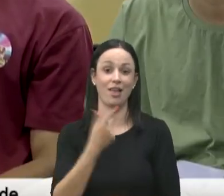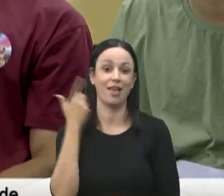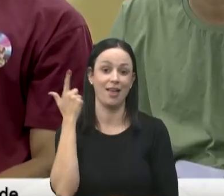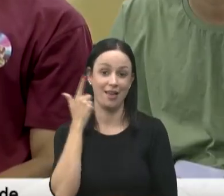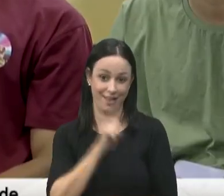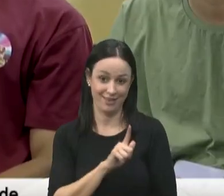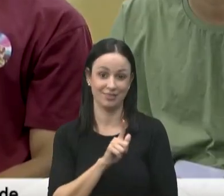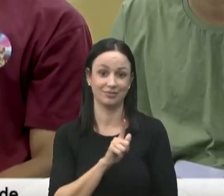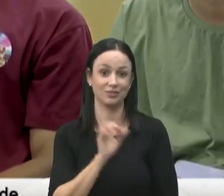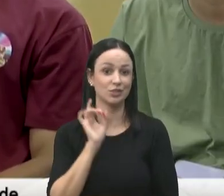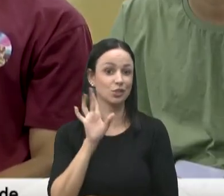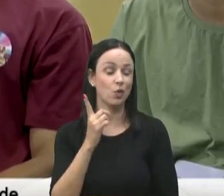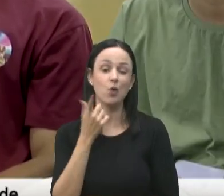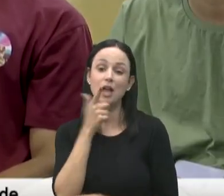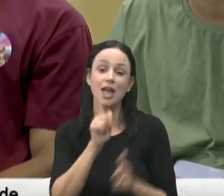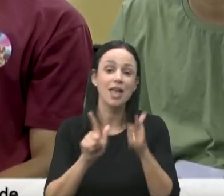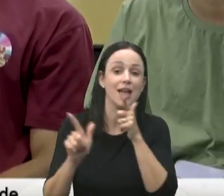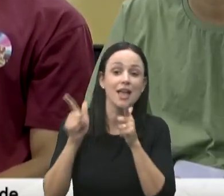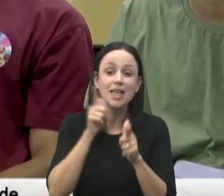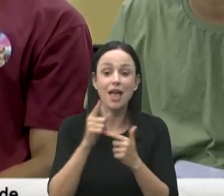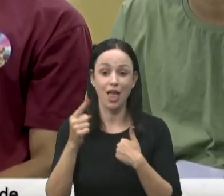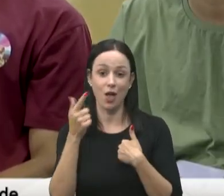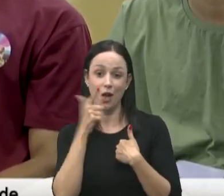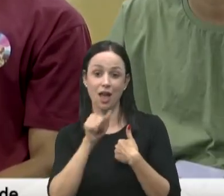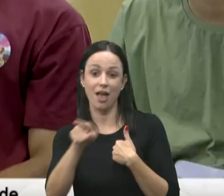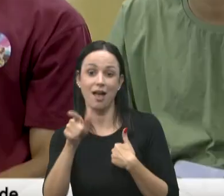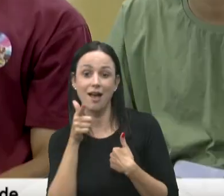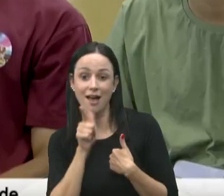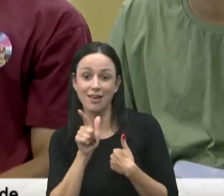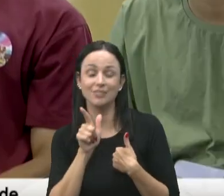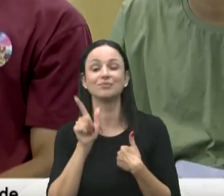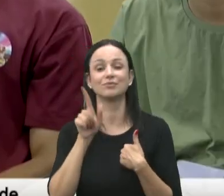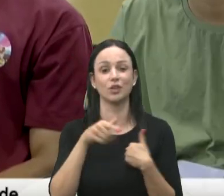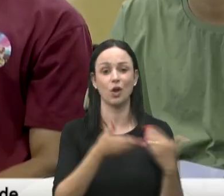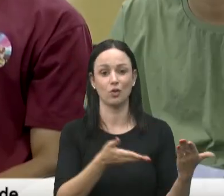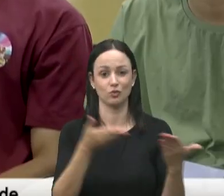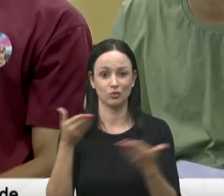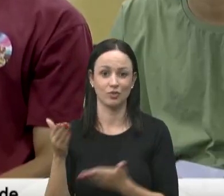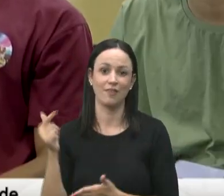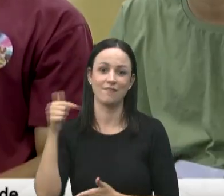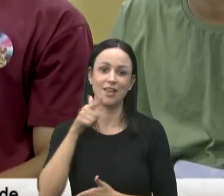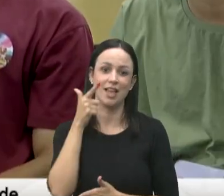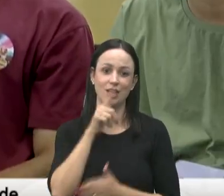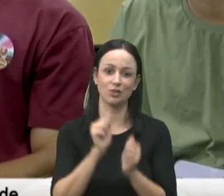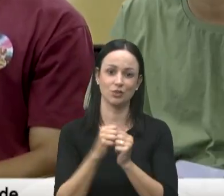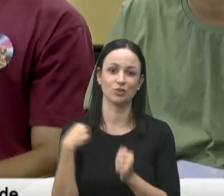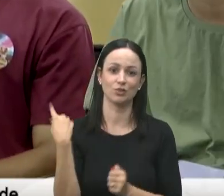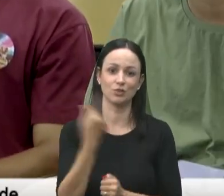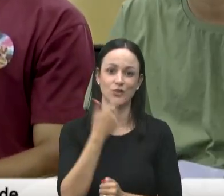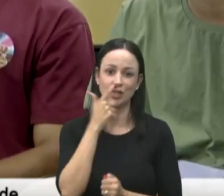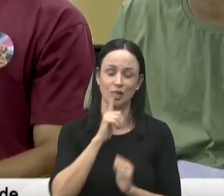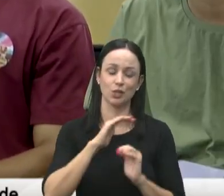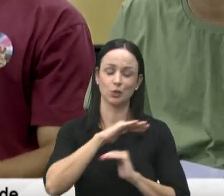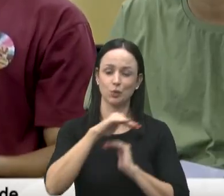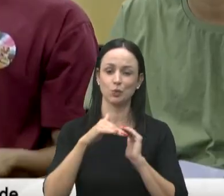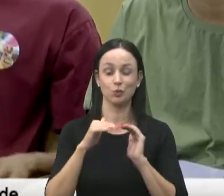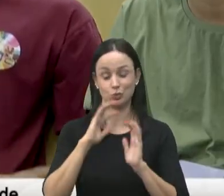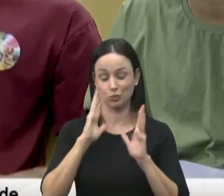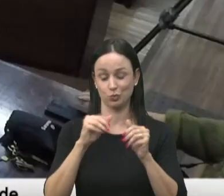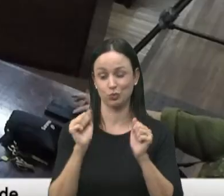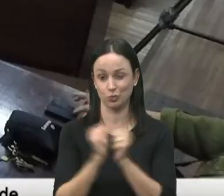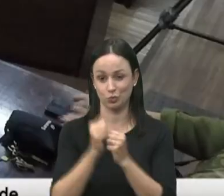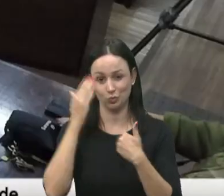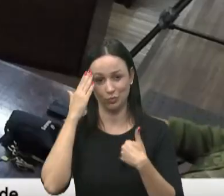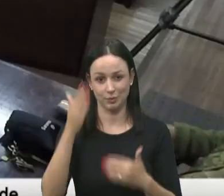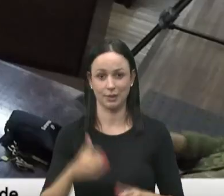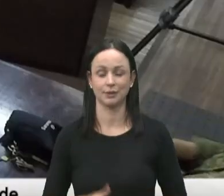Então, é só um ganha-ganha. Todo mundo está convidado a vir ganhar com a gente. Vamos ganhar todo mundo junto. Obrigado.